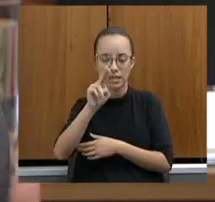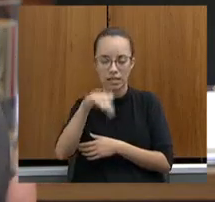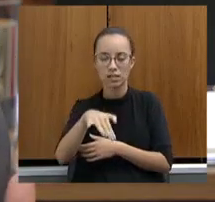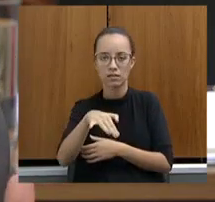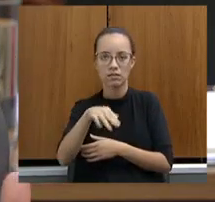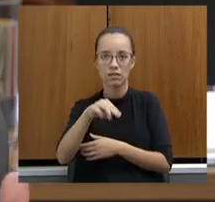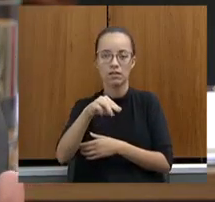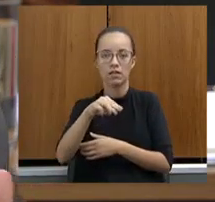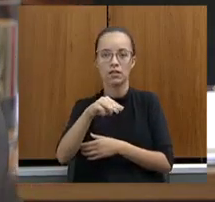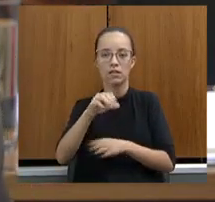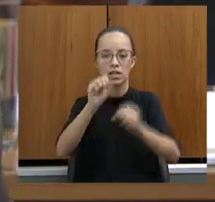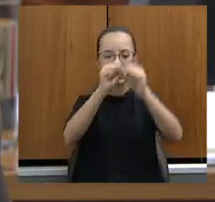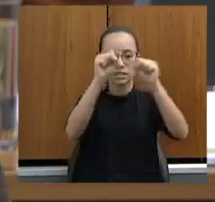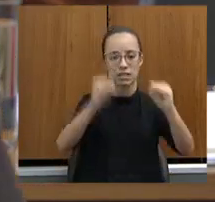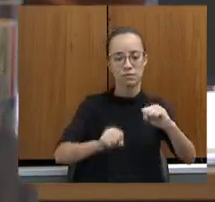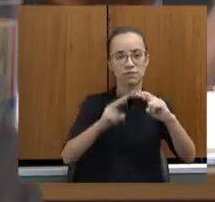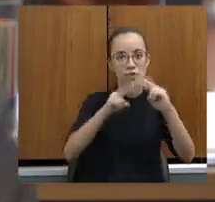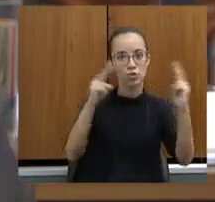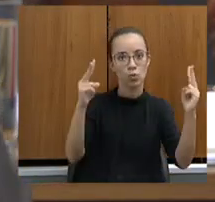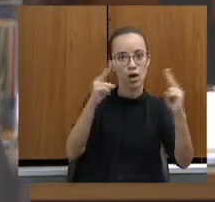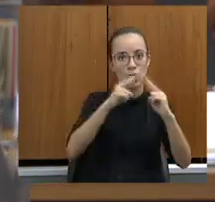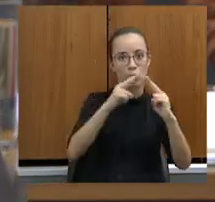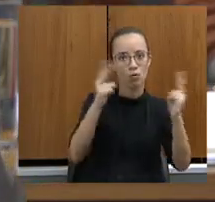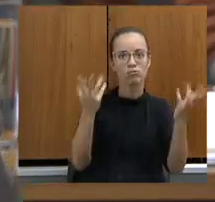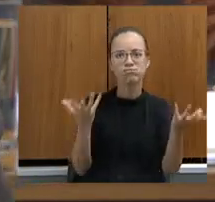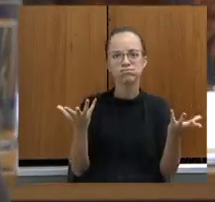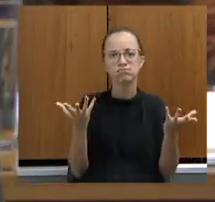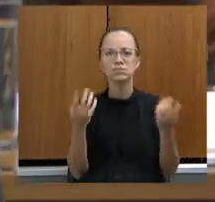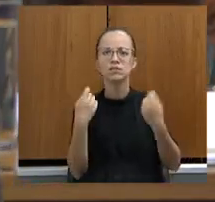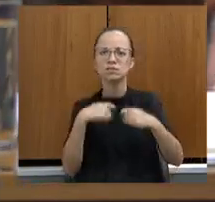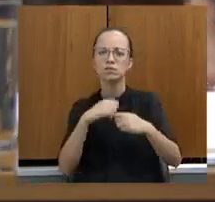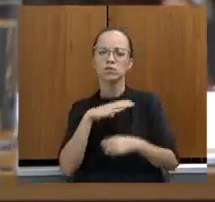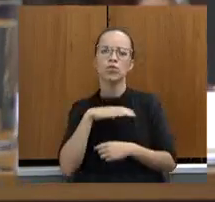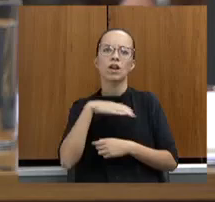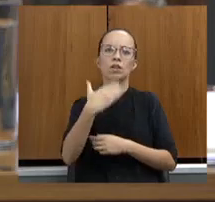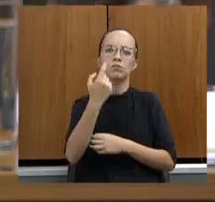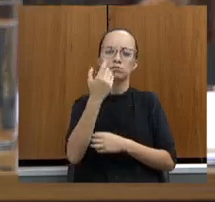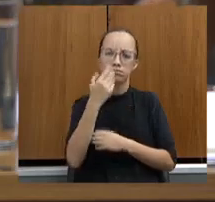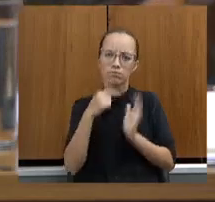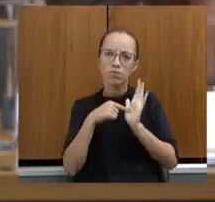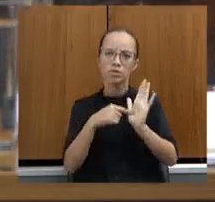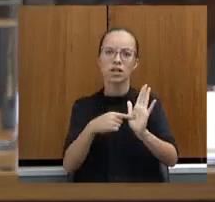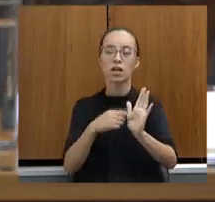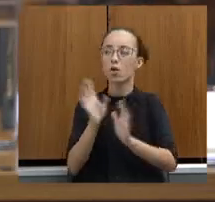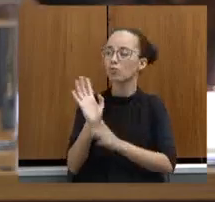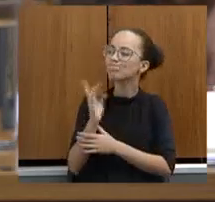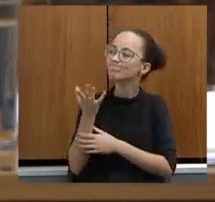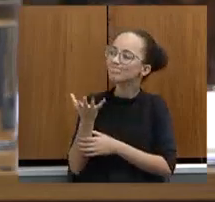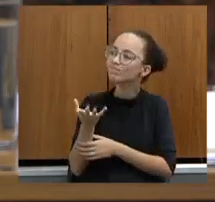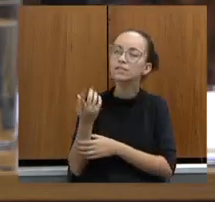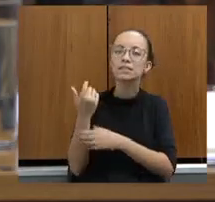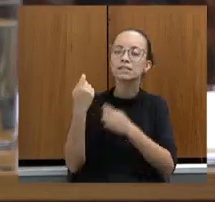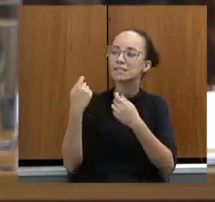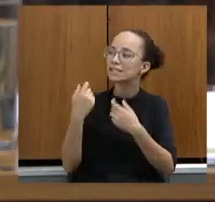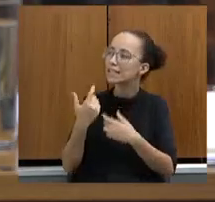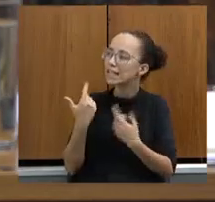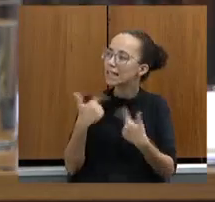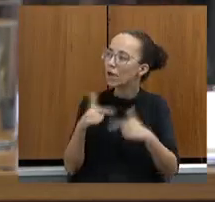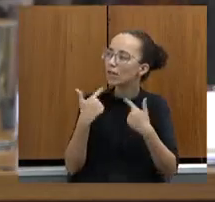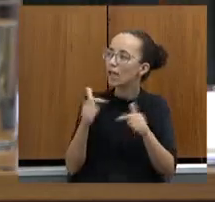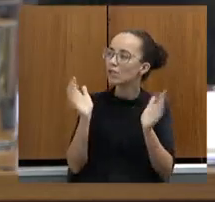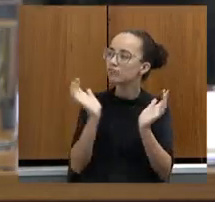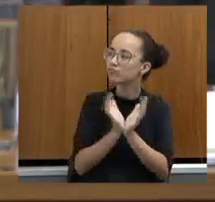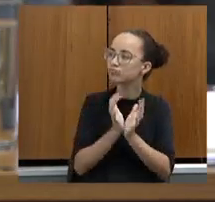digital o efetivo ele teria que ter a coragem de mostrar para o governo falou olha não tem efetivo